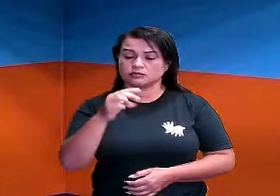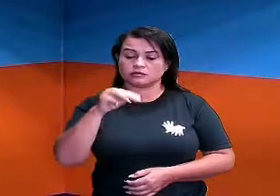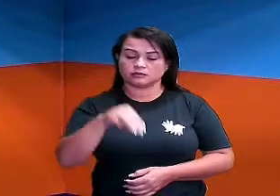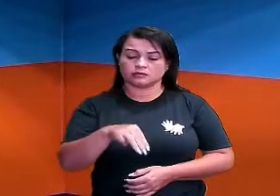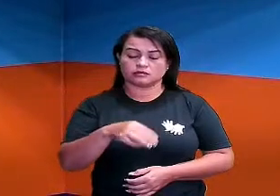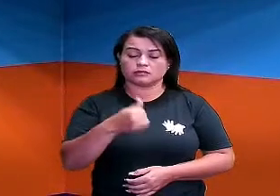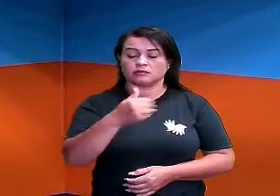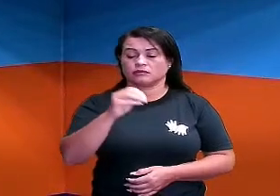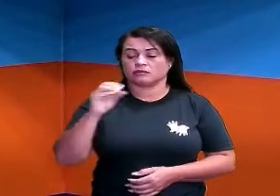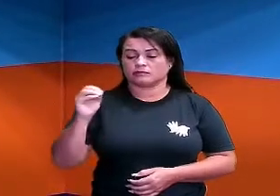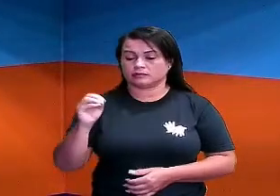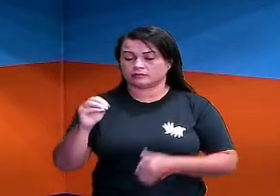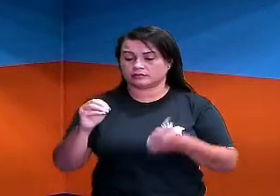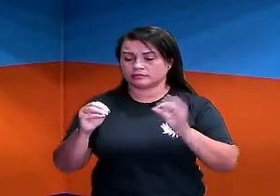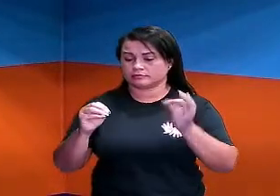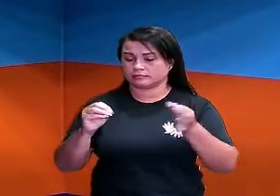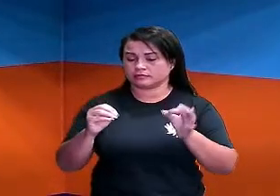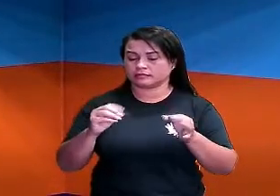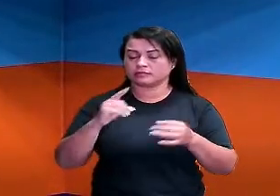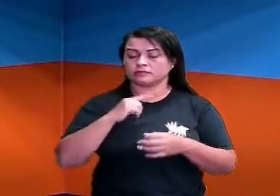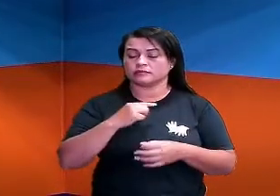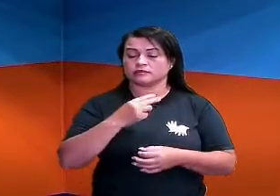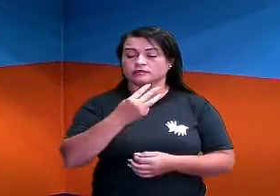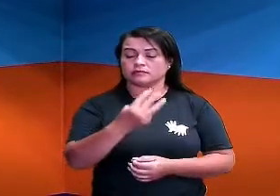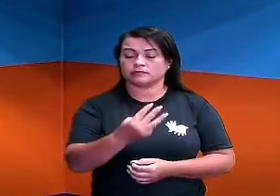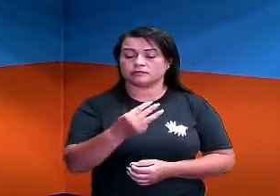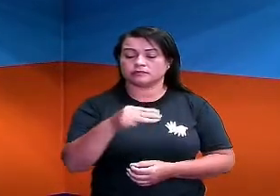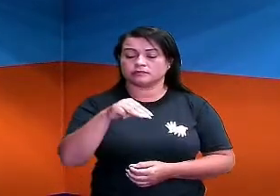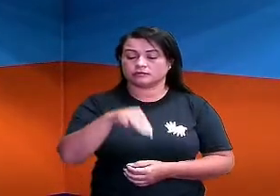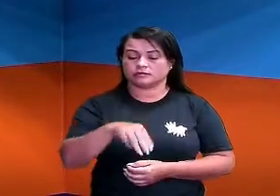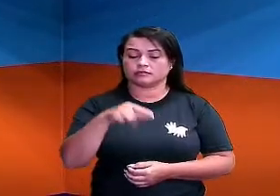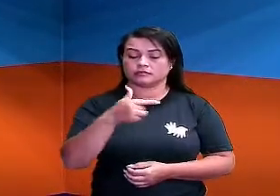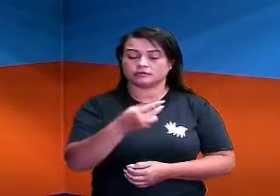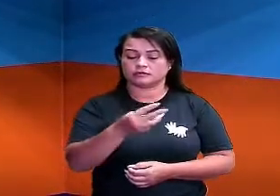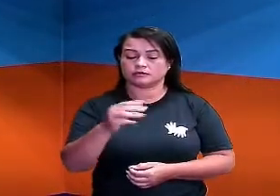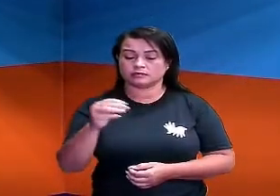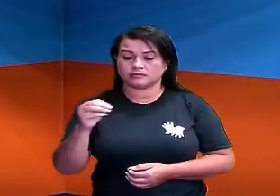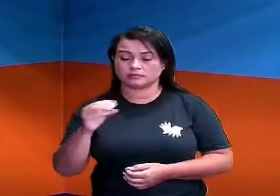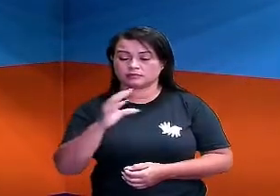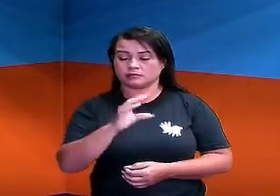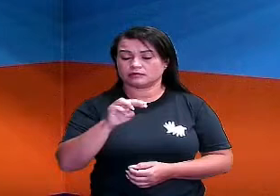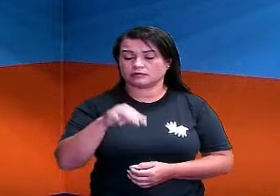100 centímetros. Então, 3 metros vai ser 300 centímetros.